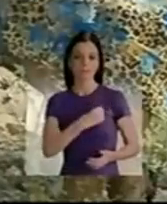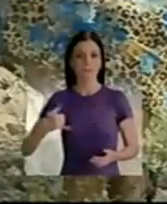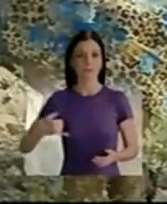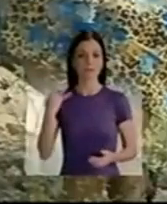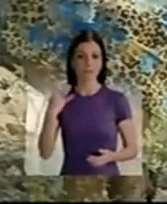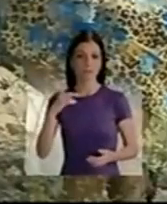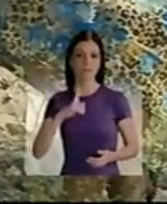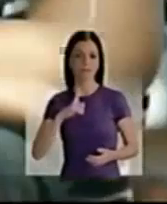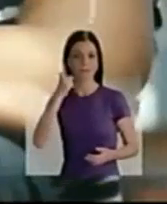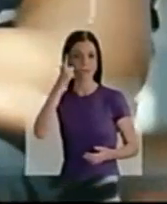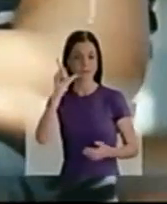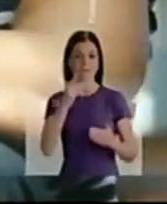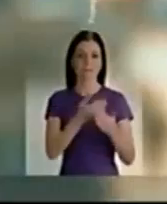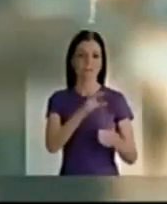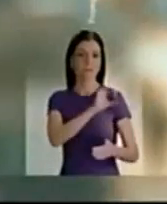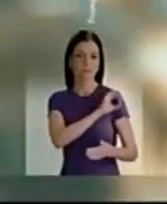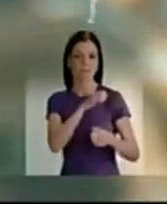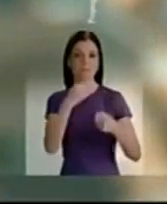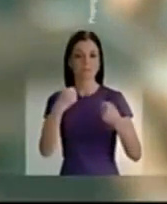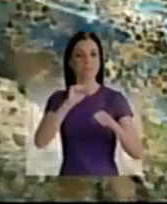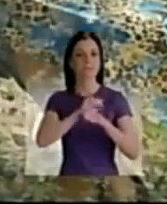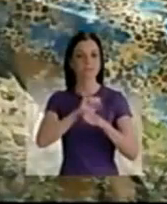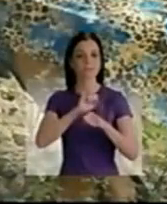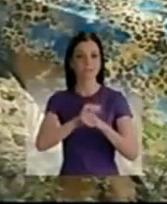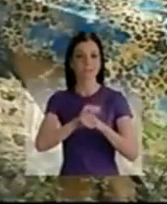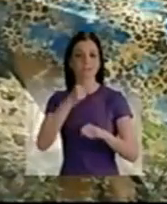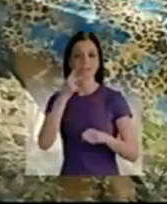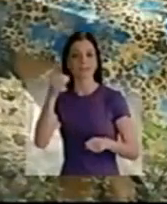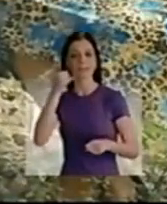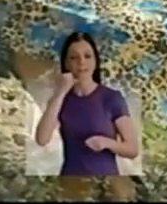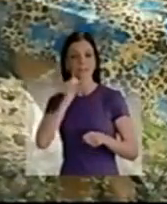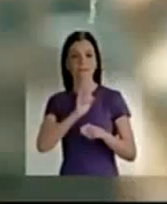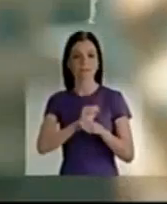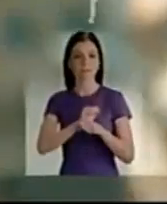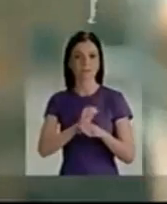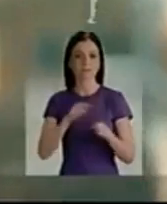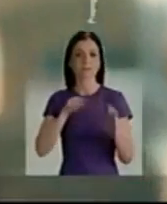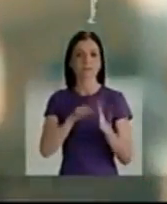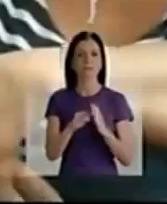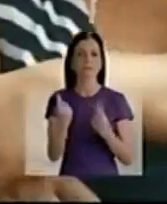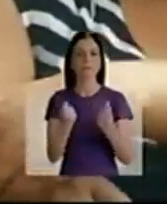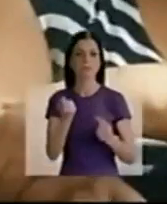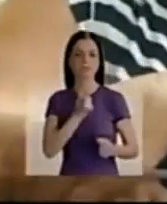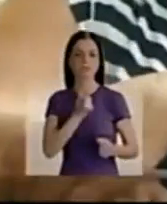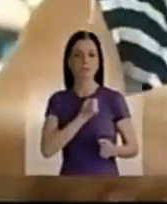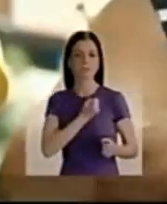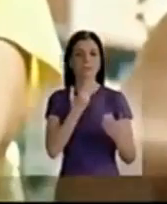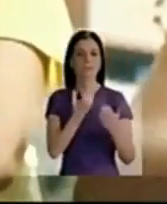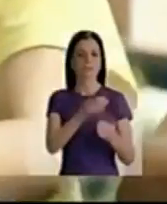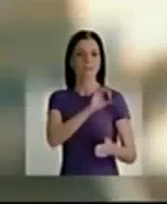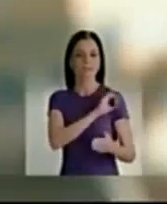4 anos e não consegui uma creche ainda. Vocês vão esperar, e fará para ligar, então sim, você fica na espera. Qual é o seu número na creche, na